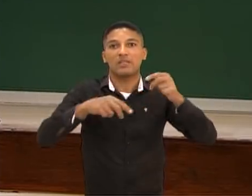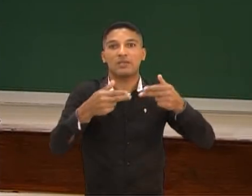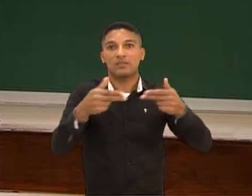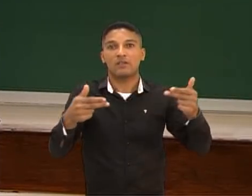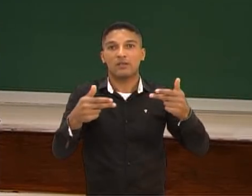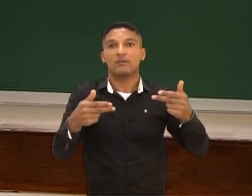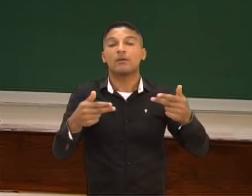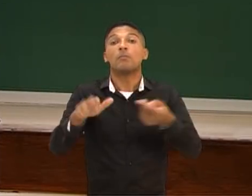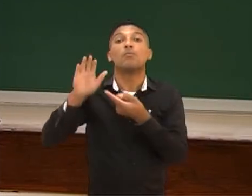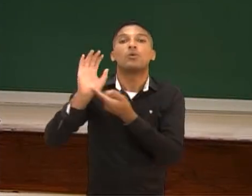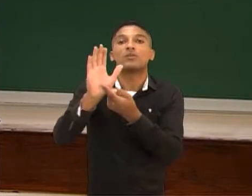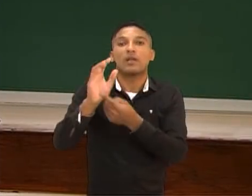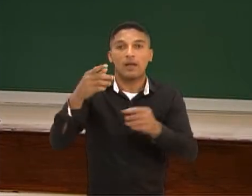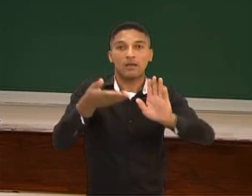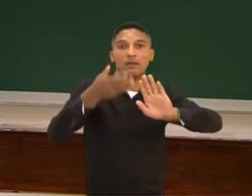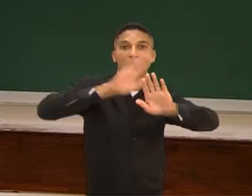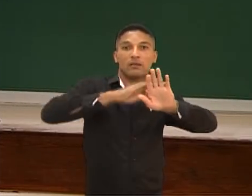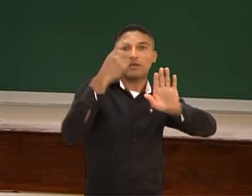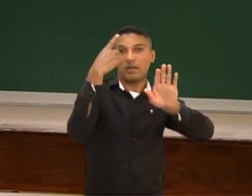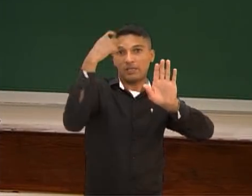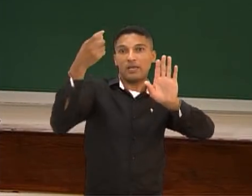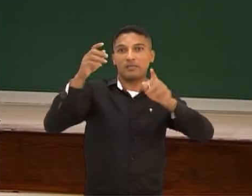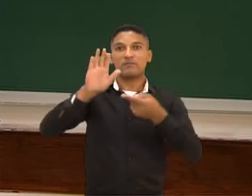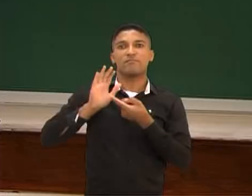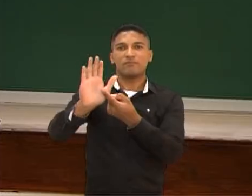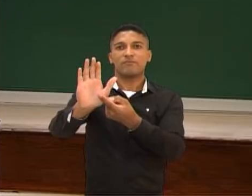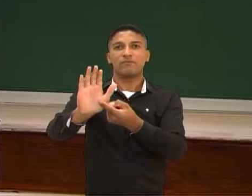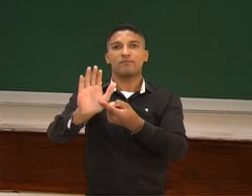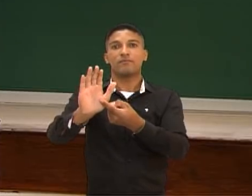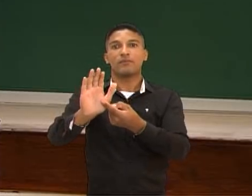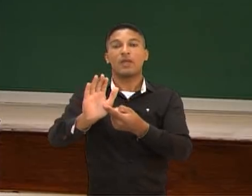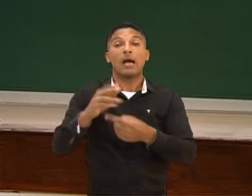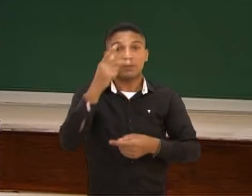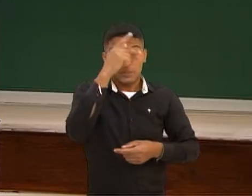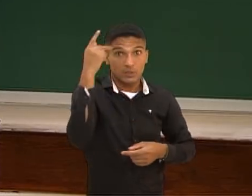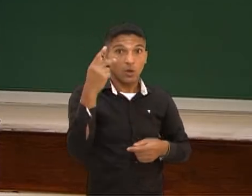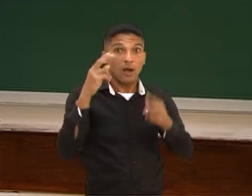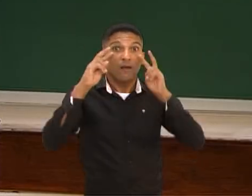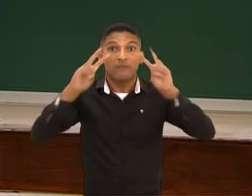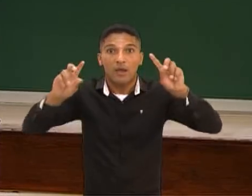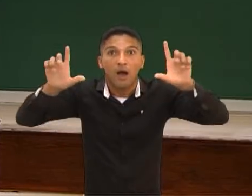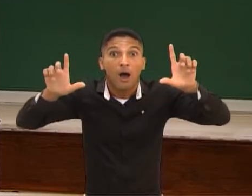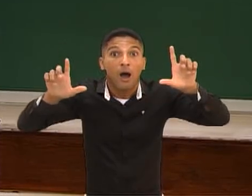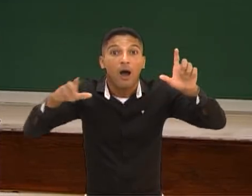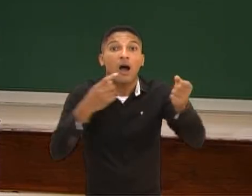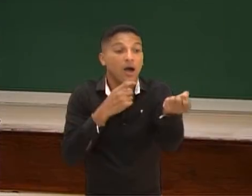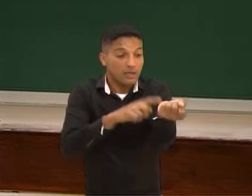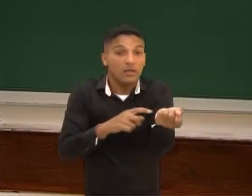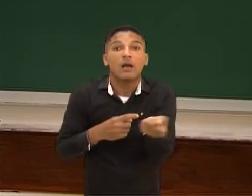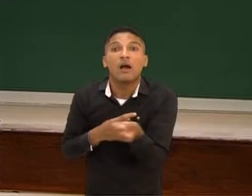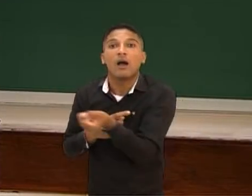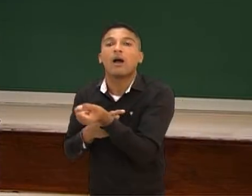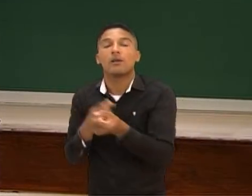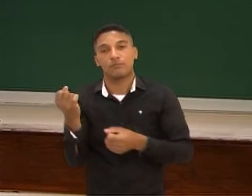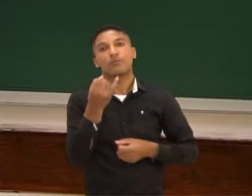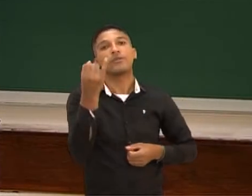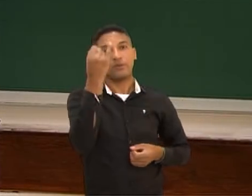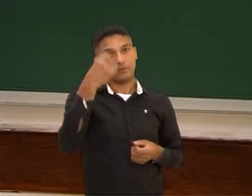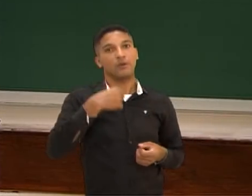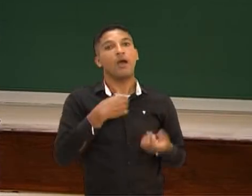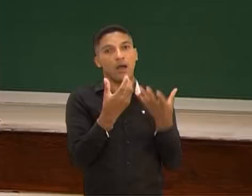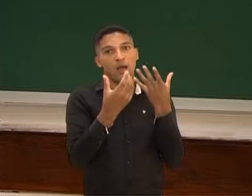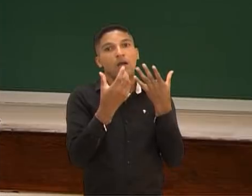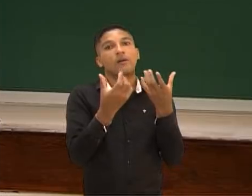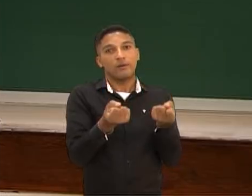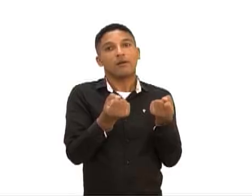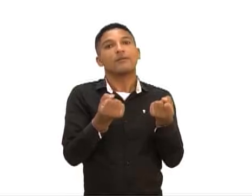essa ideia, né, para pulverizar a ideia de fazer o quê? Sensibilizar as pessoas para a importância delas serem doadoras de sangue, né?